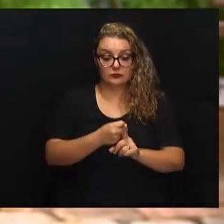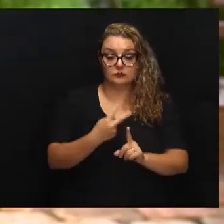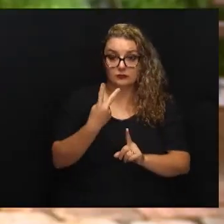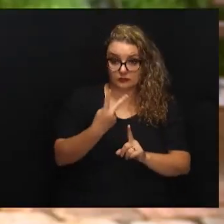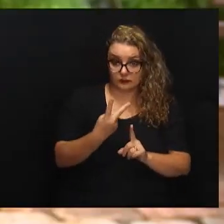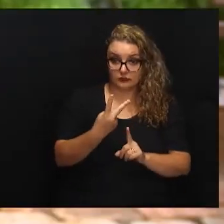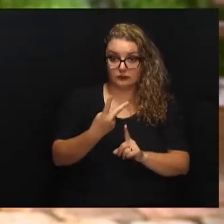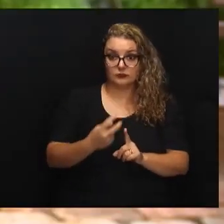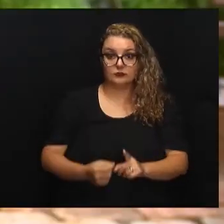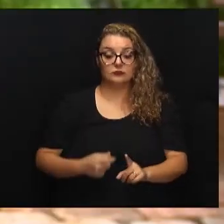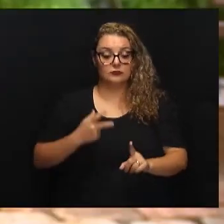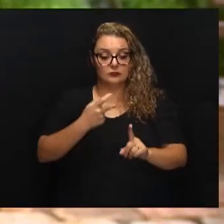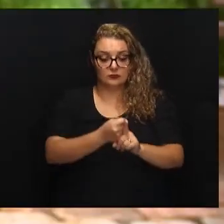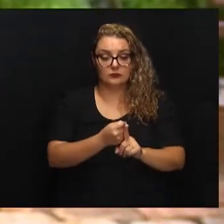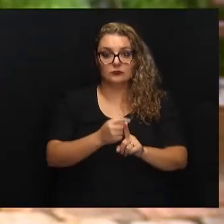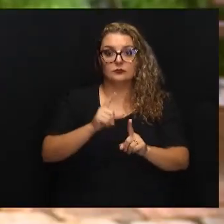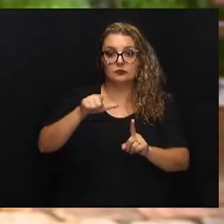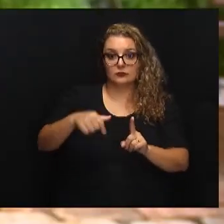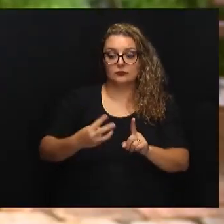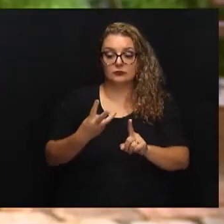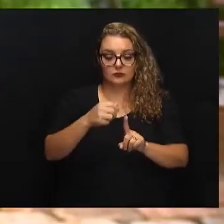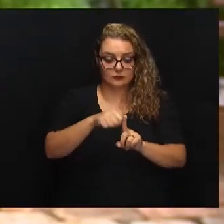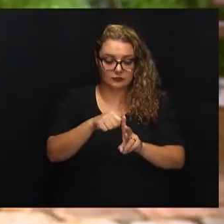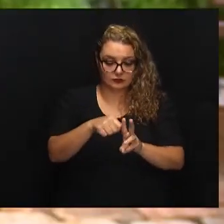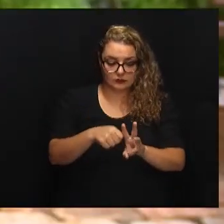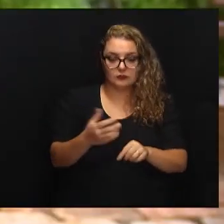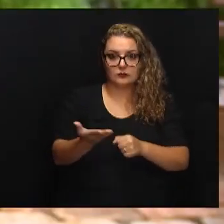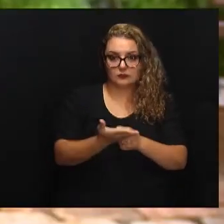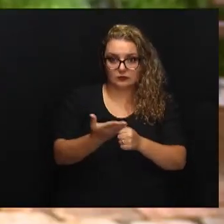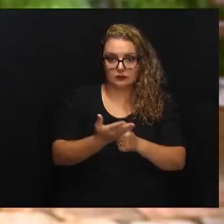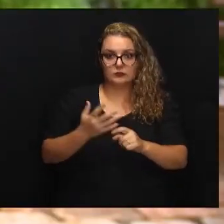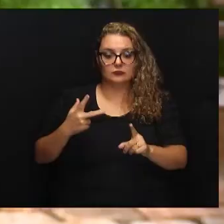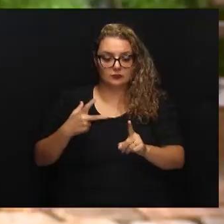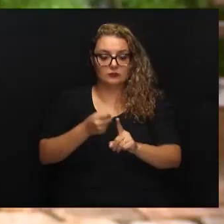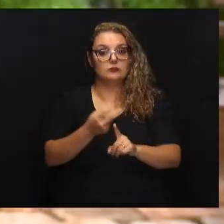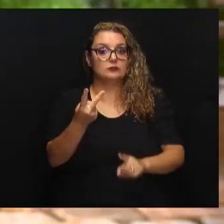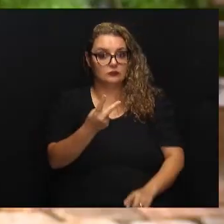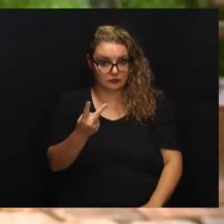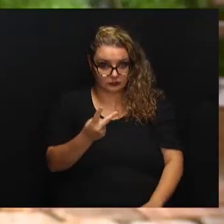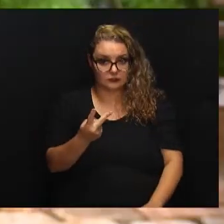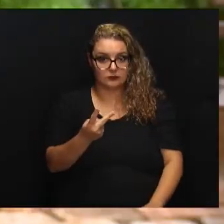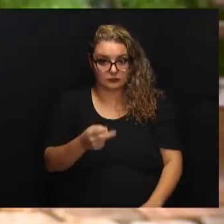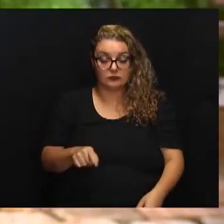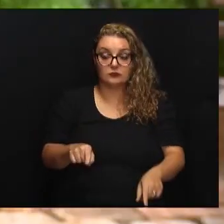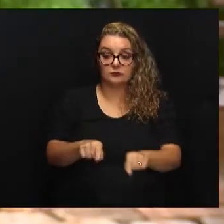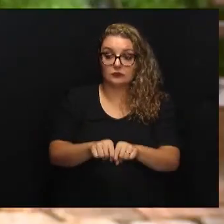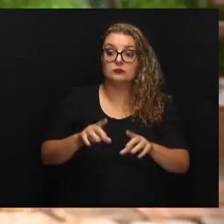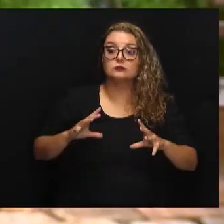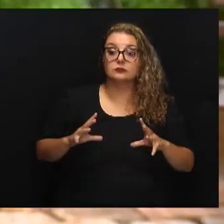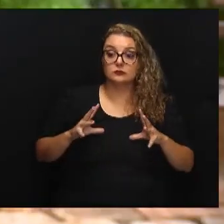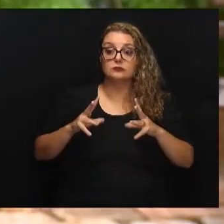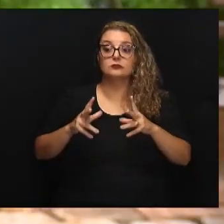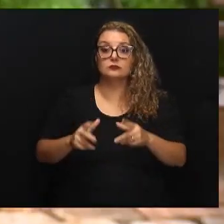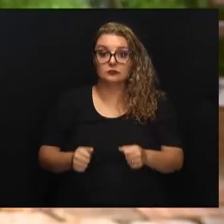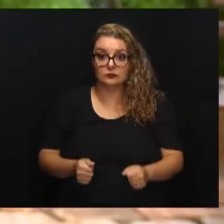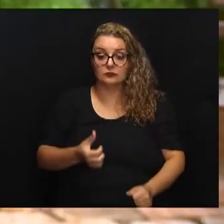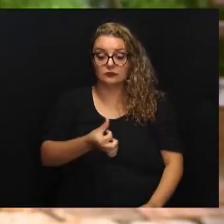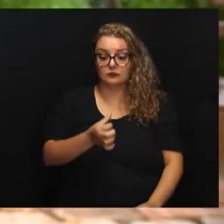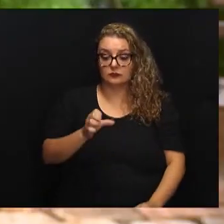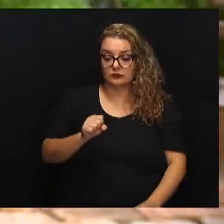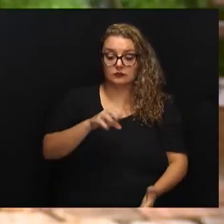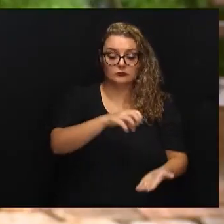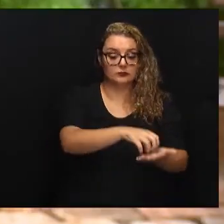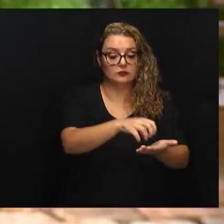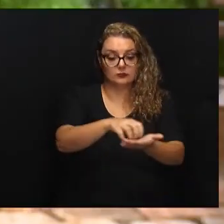Então uma dose, depois de 3 meses, de intervalo, as pessoas devem receber a segunda dose também. Todos os nossos 68 centros de